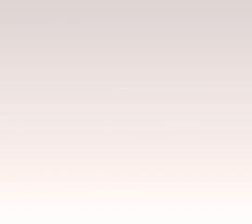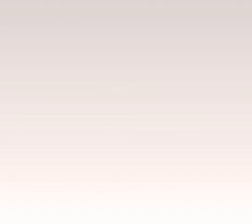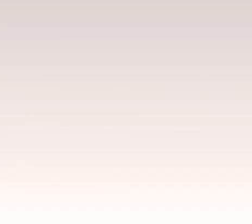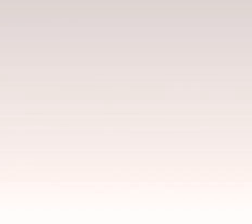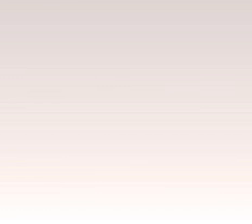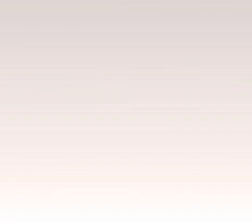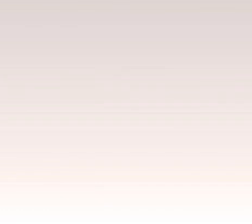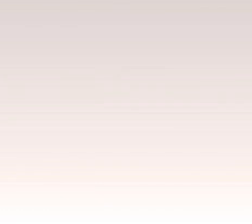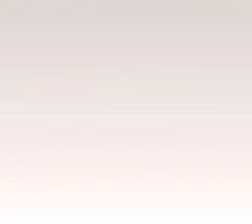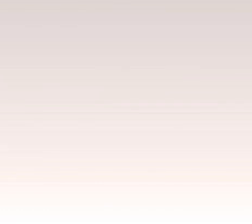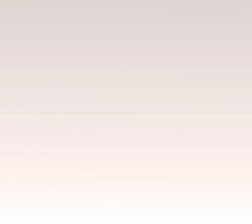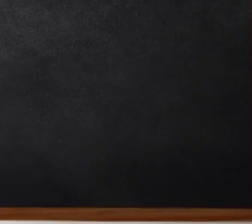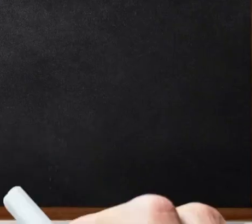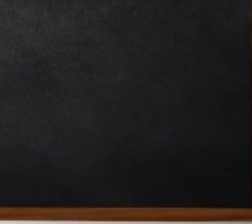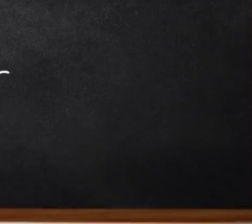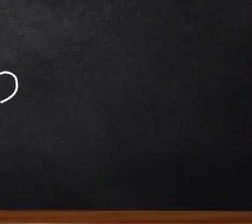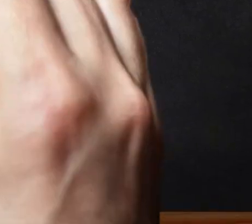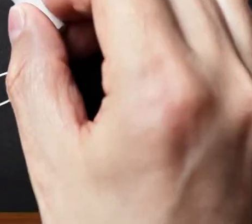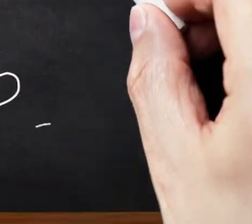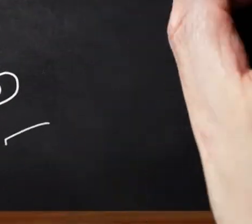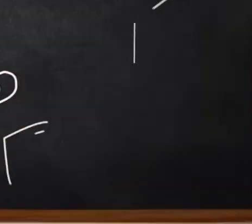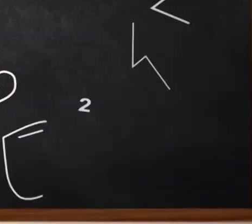E aí